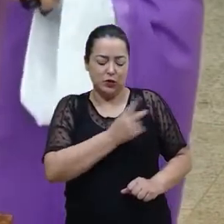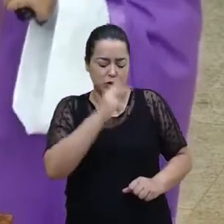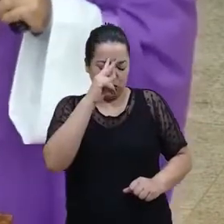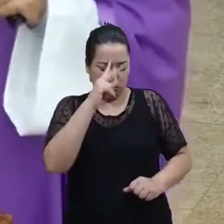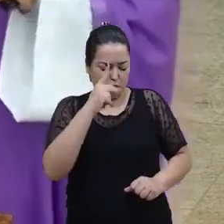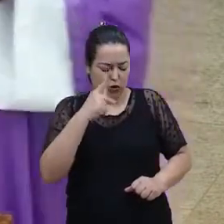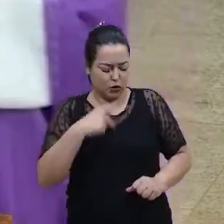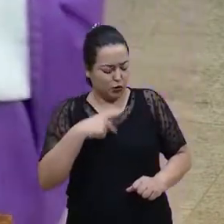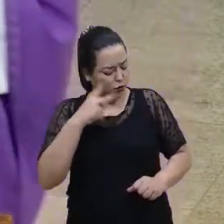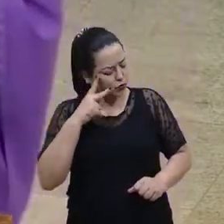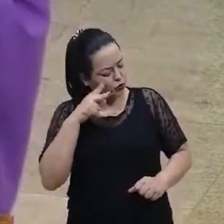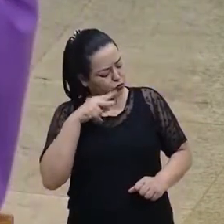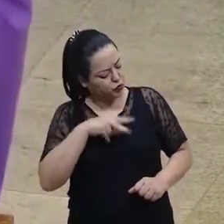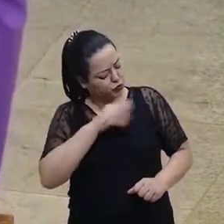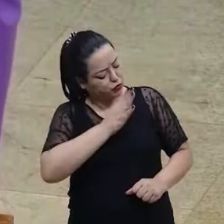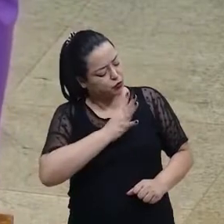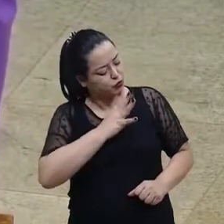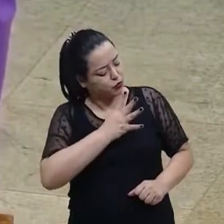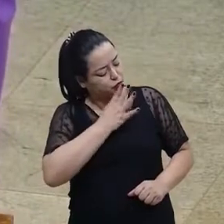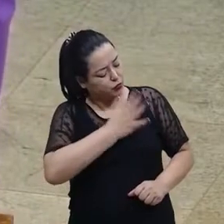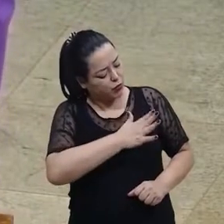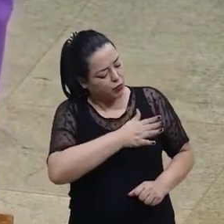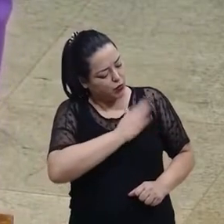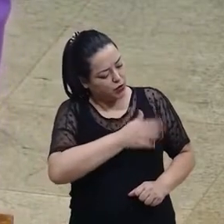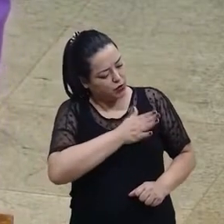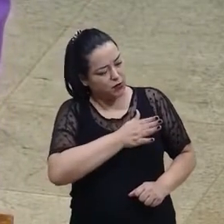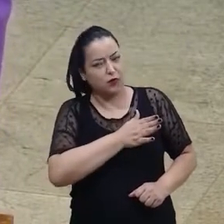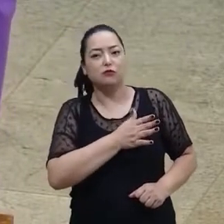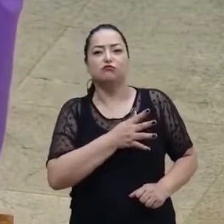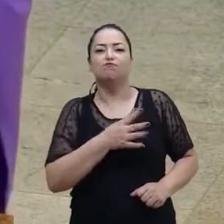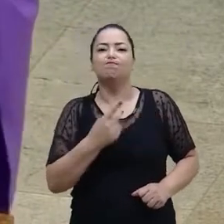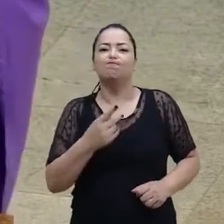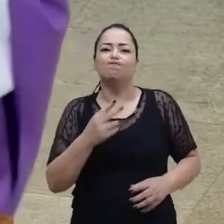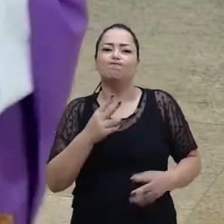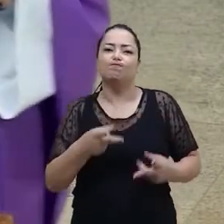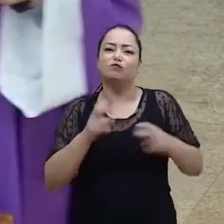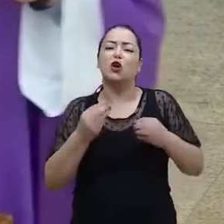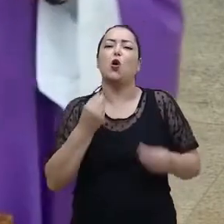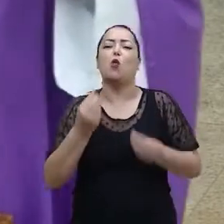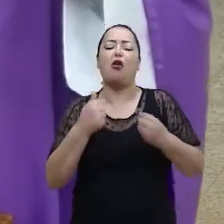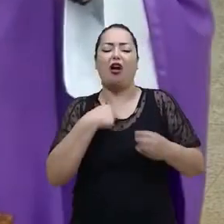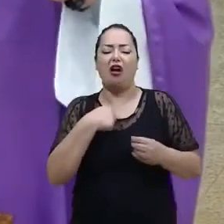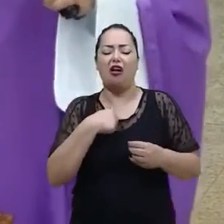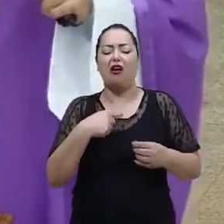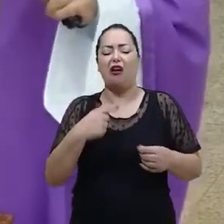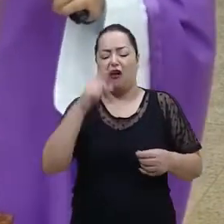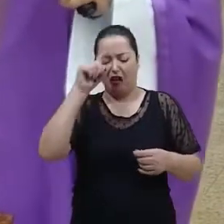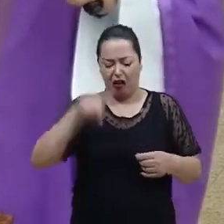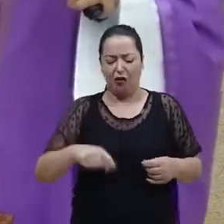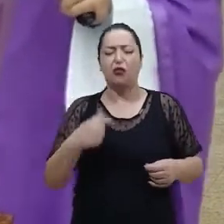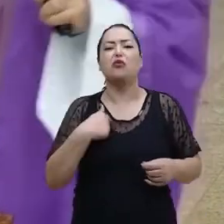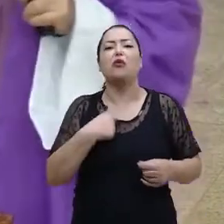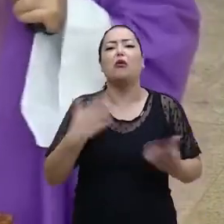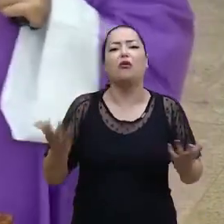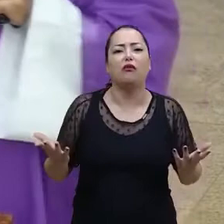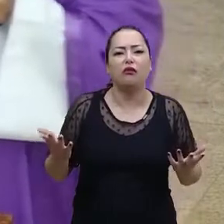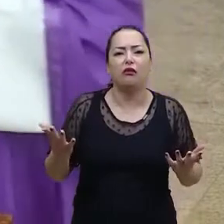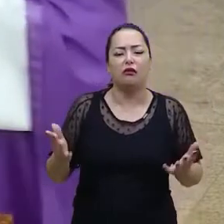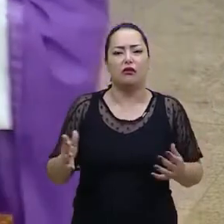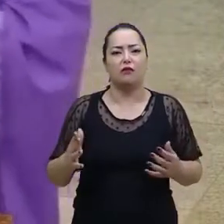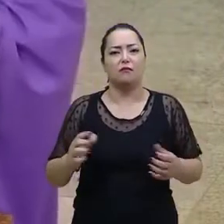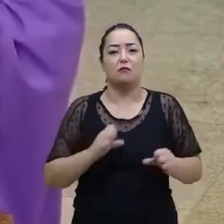de mim se acessar o meu eu profundo para tirar fora aquilo que é o melhor de mim